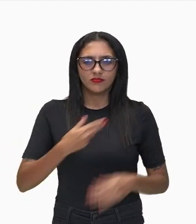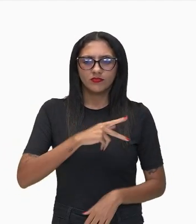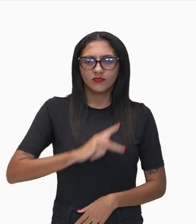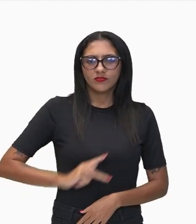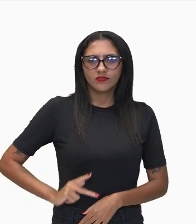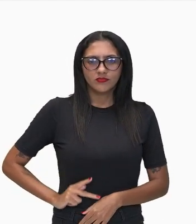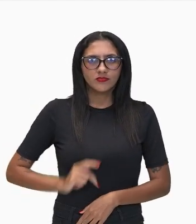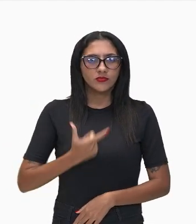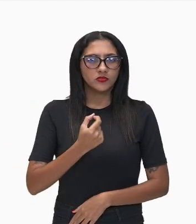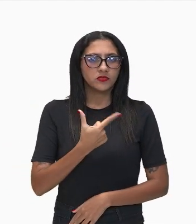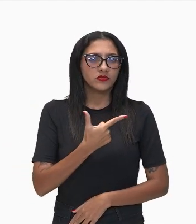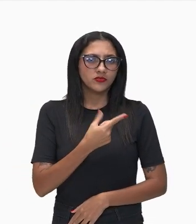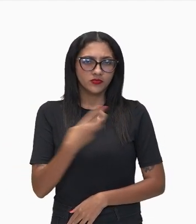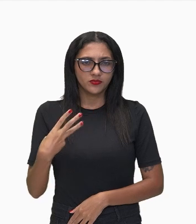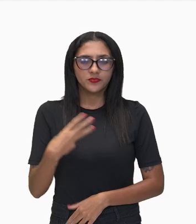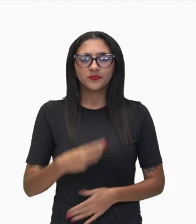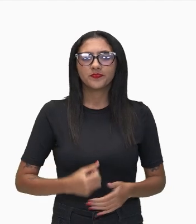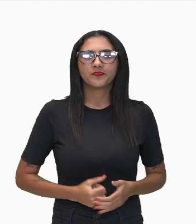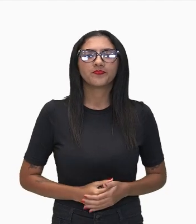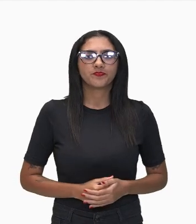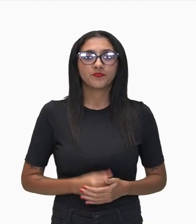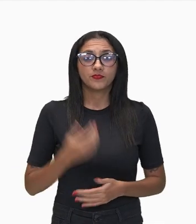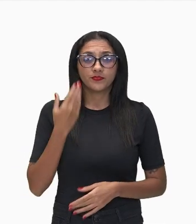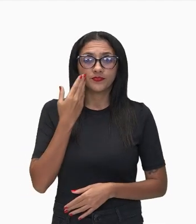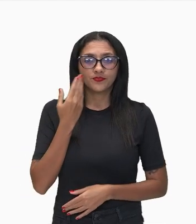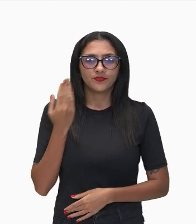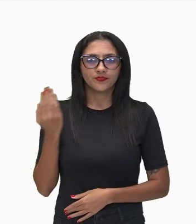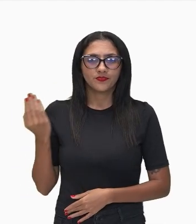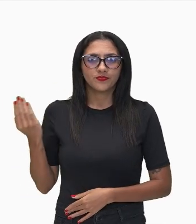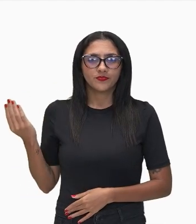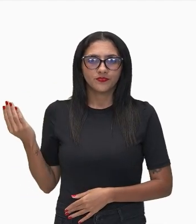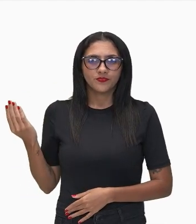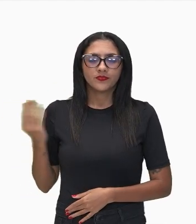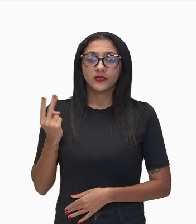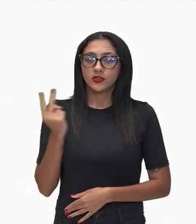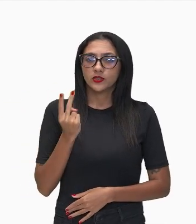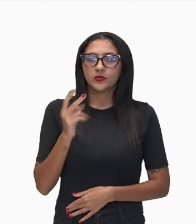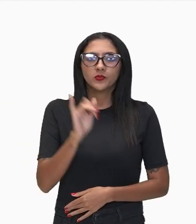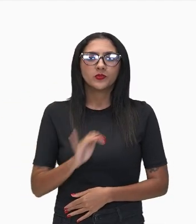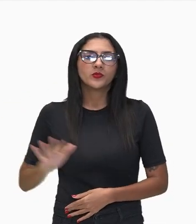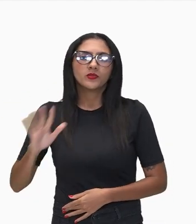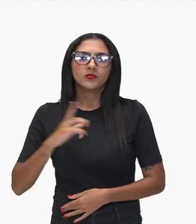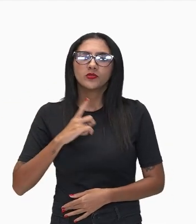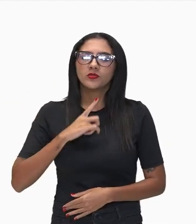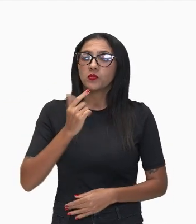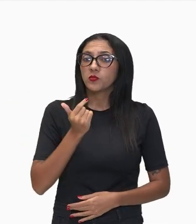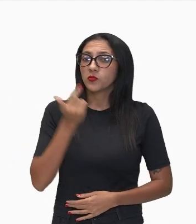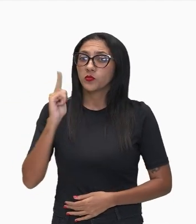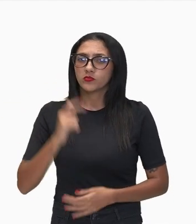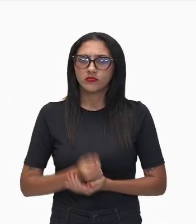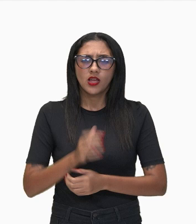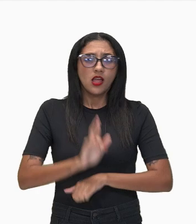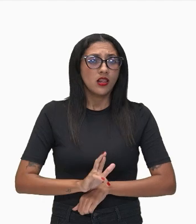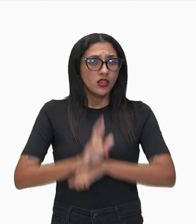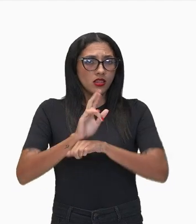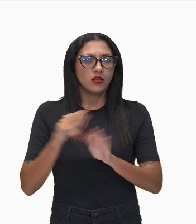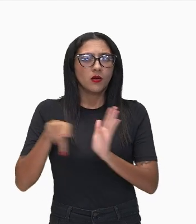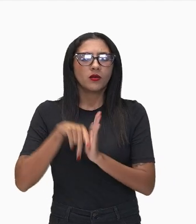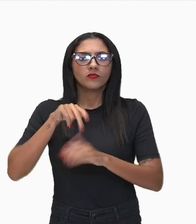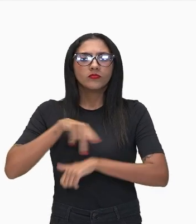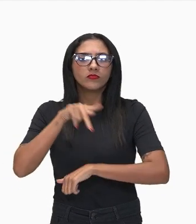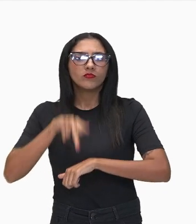2023. E aí, na outra imagem, nós temos uma outra situação onde nós temos chefes de estados, né, que